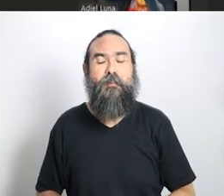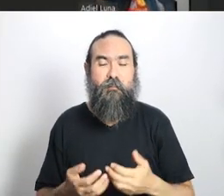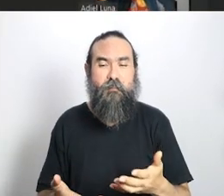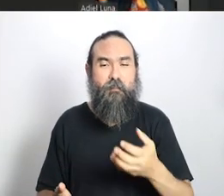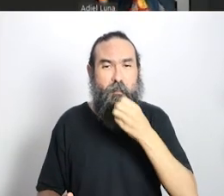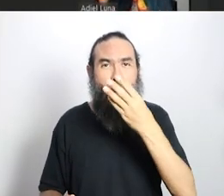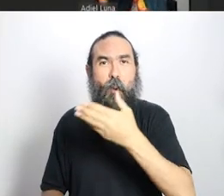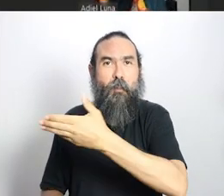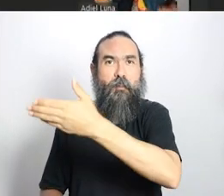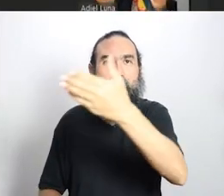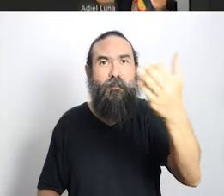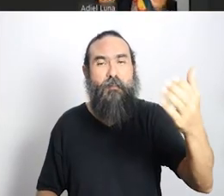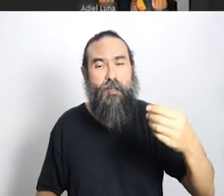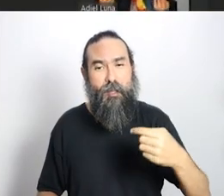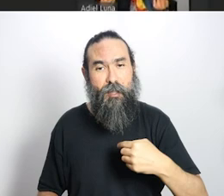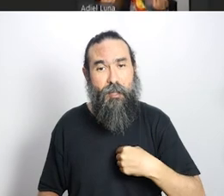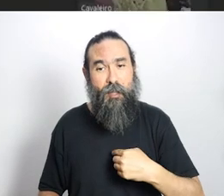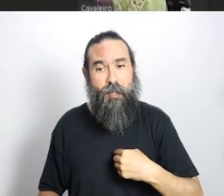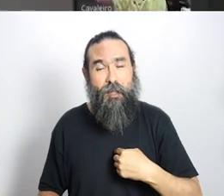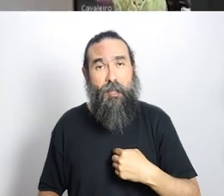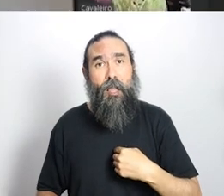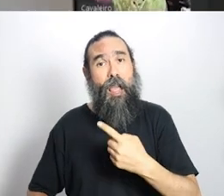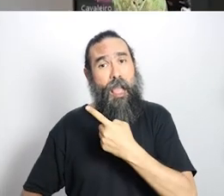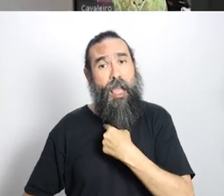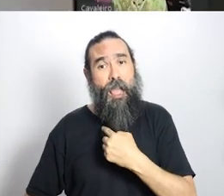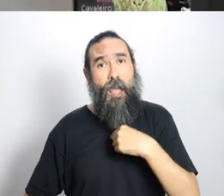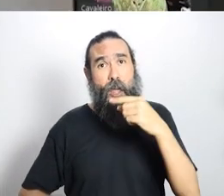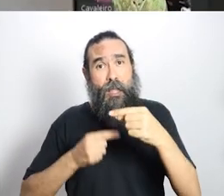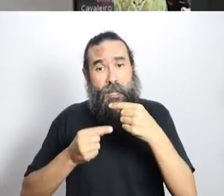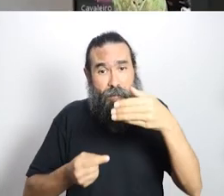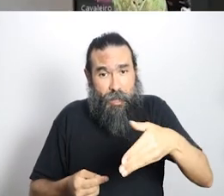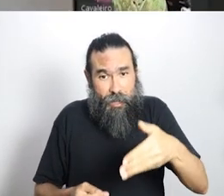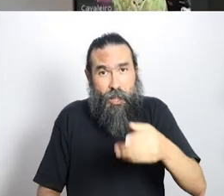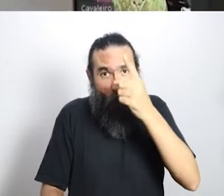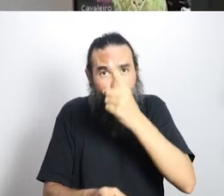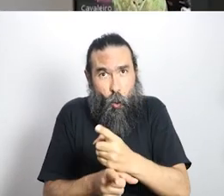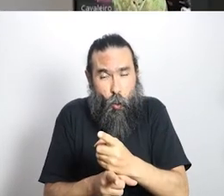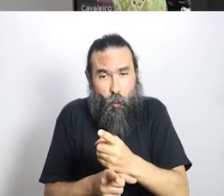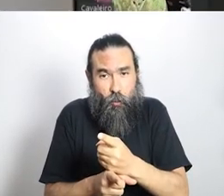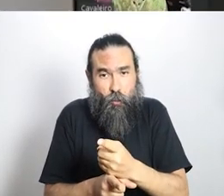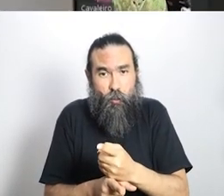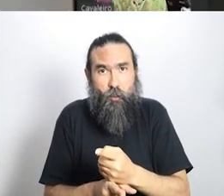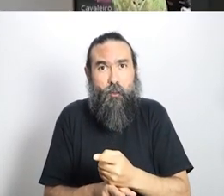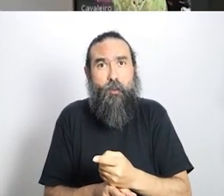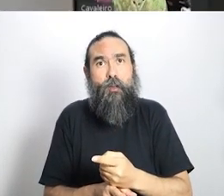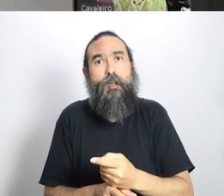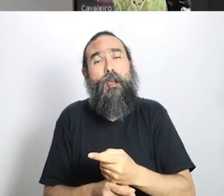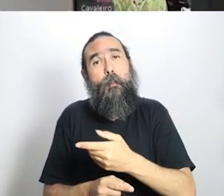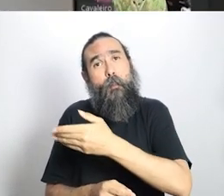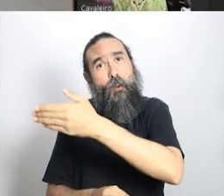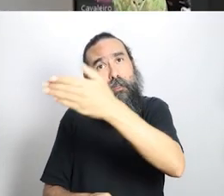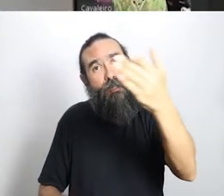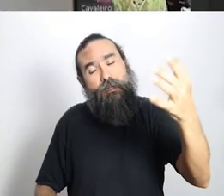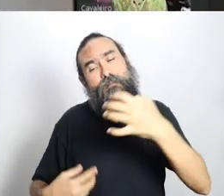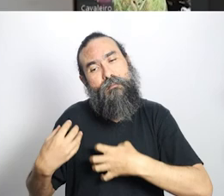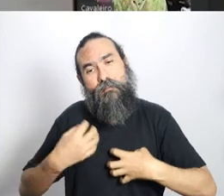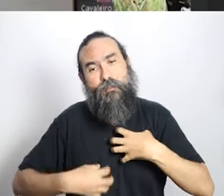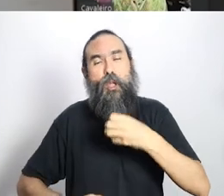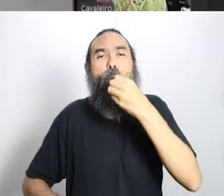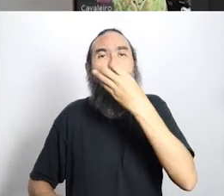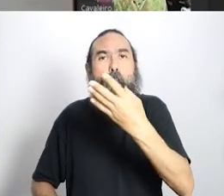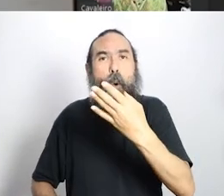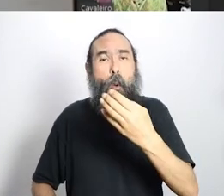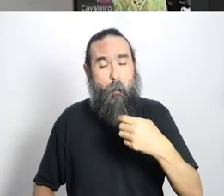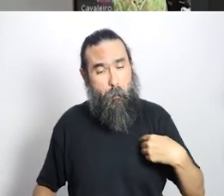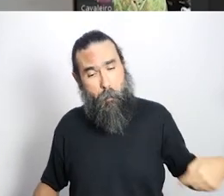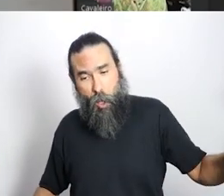Meu povo, eu espero que essa tarde tenha sido tão fantástica, tão maravilhosa, como foi para a gente.